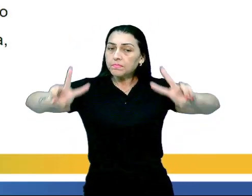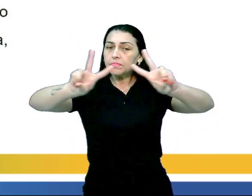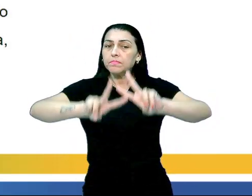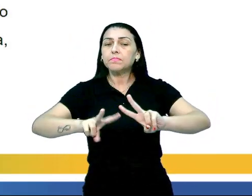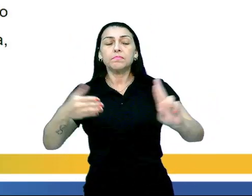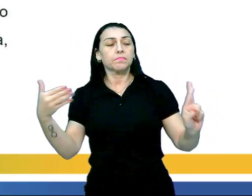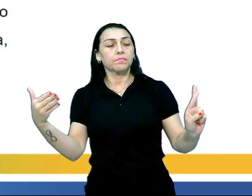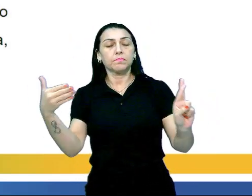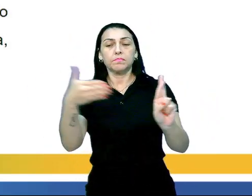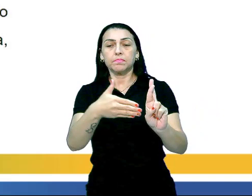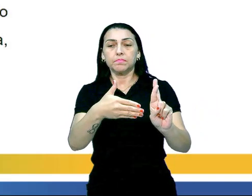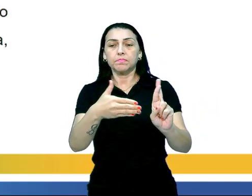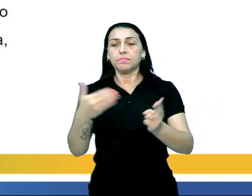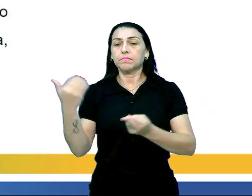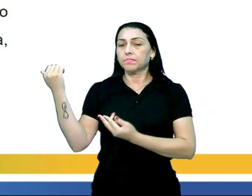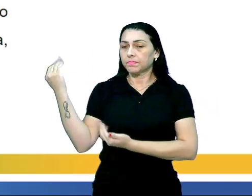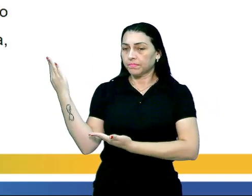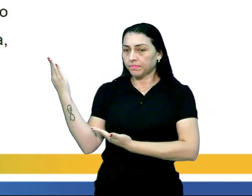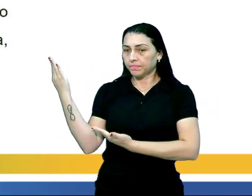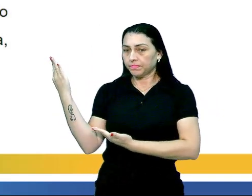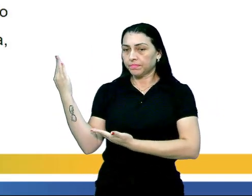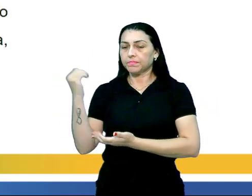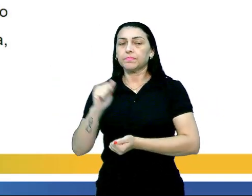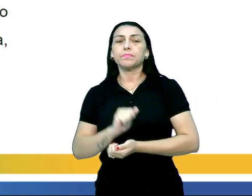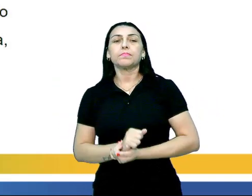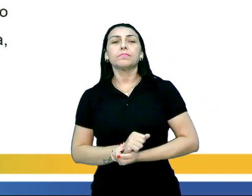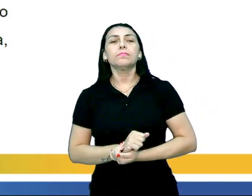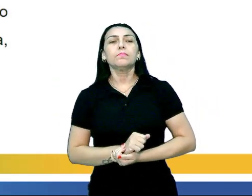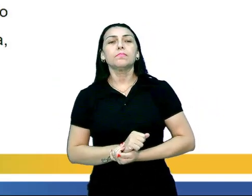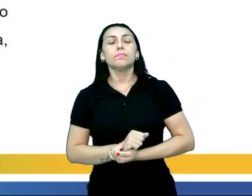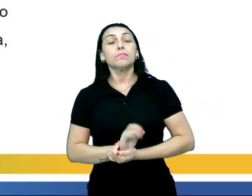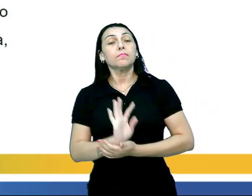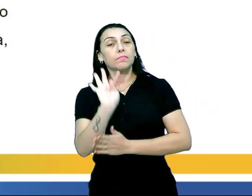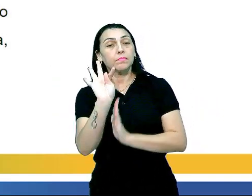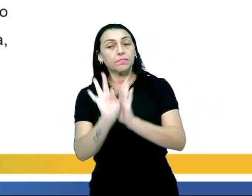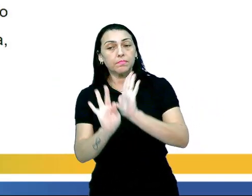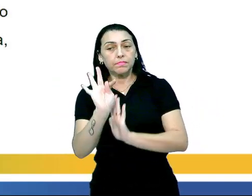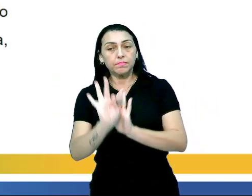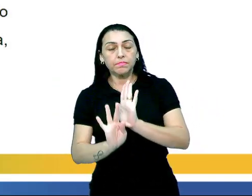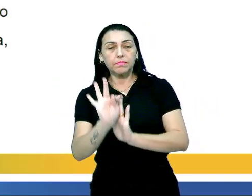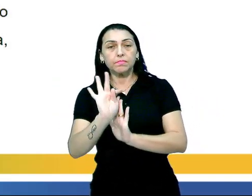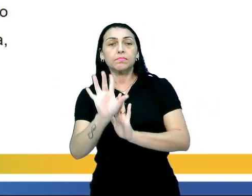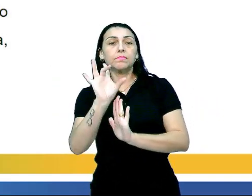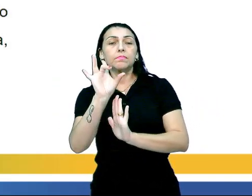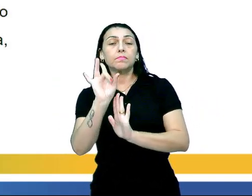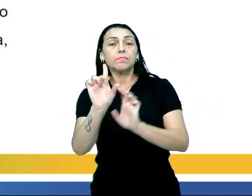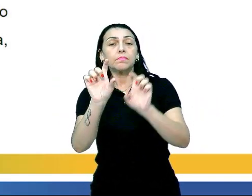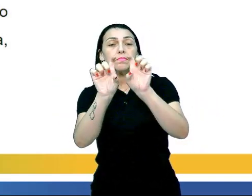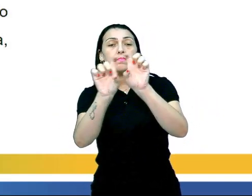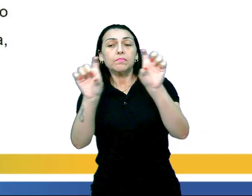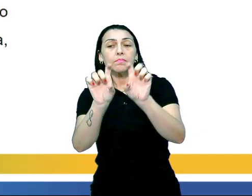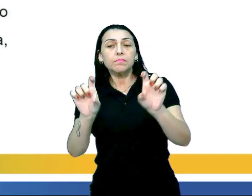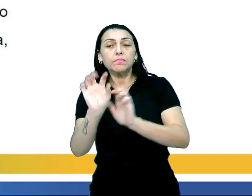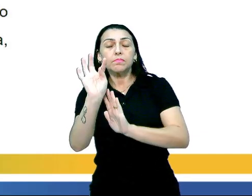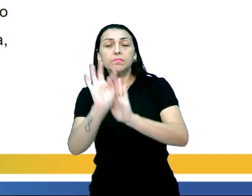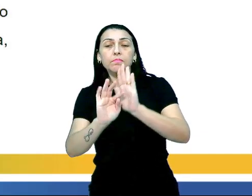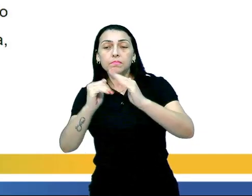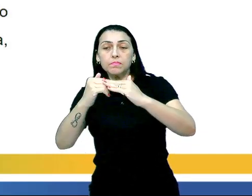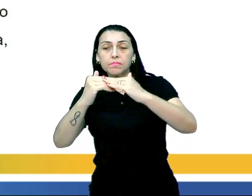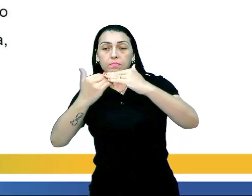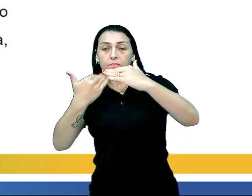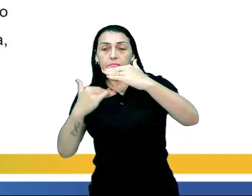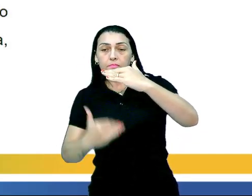a referência bibliográfica, que aliás, esse texto é só fragmento de um texto